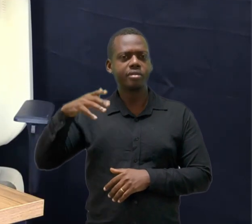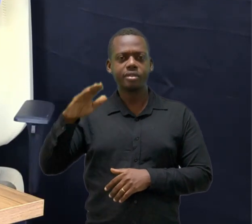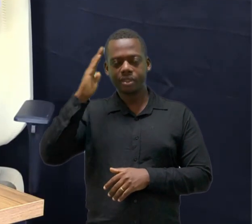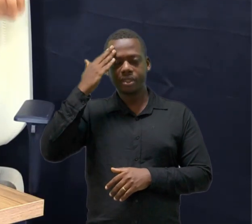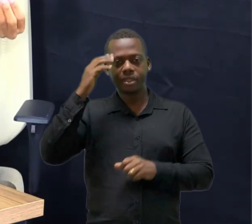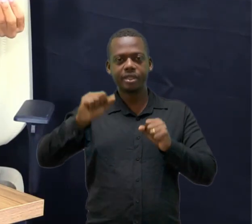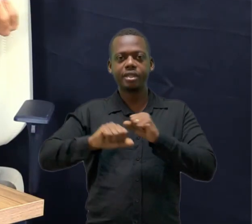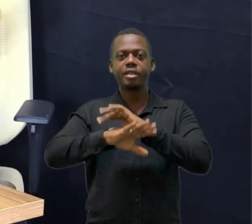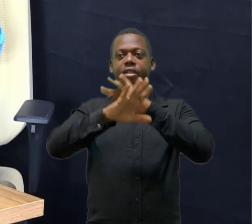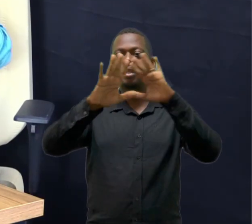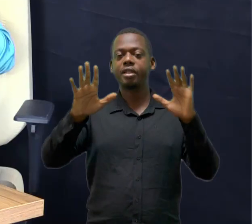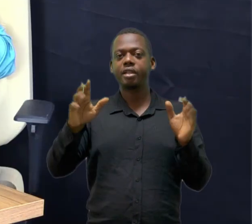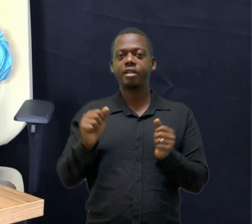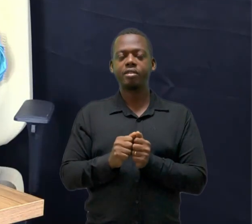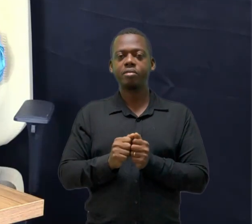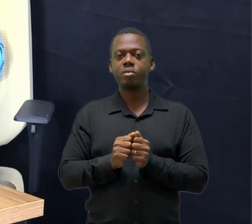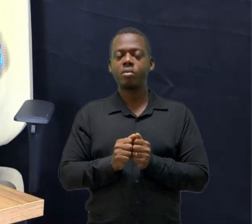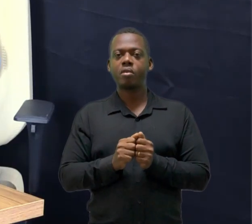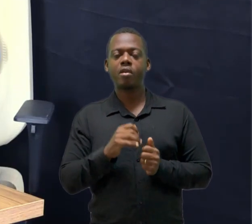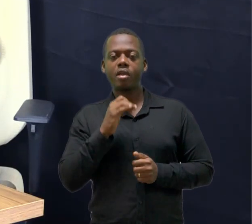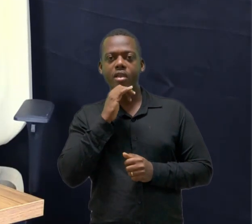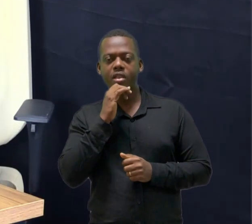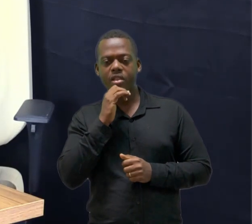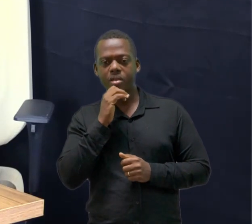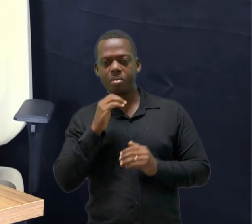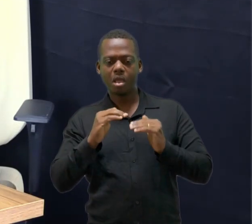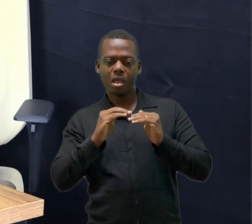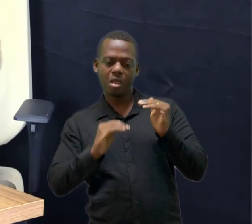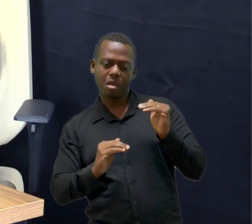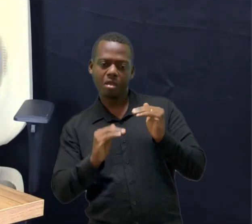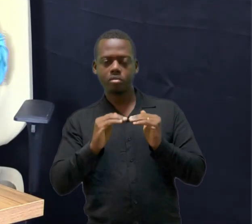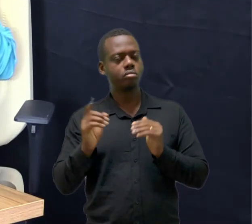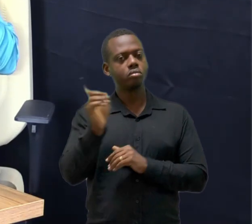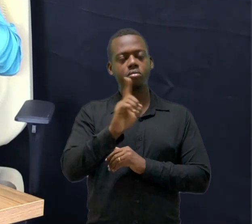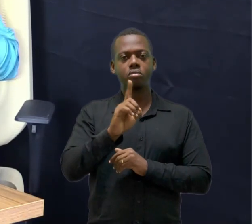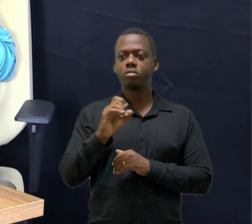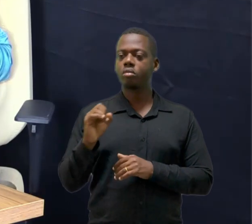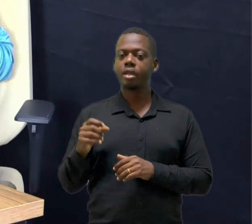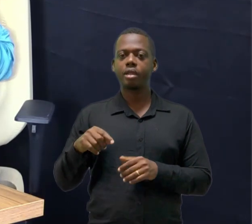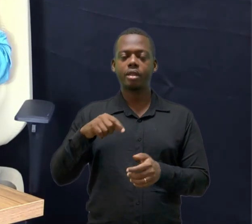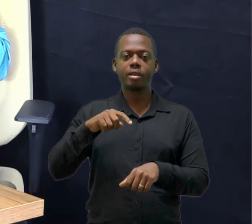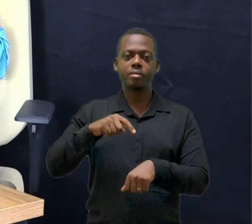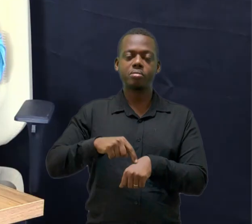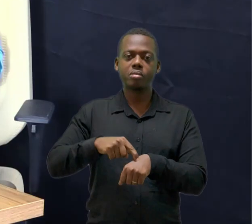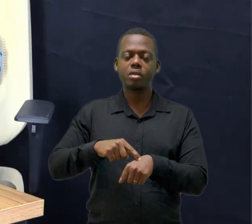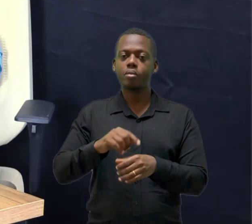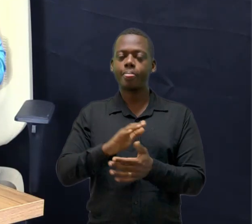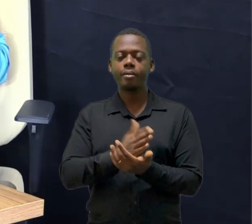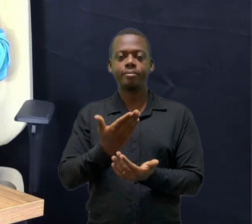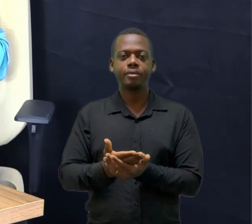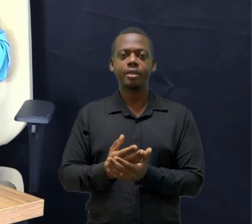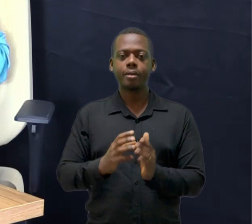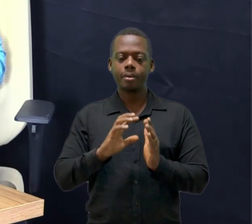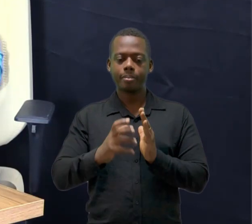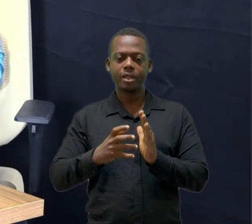por aqueles surdos. Não é dizer, por exemplo, que eu concordo ou que eu não concordo. Não importa ali, naquele momento ali, o intérprete não tem partido,